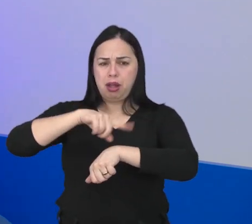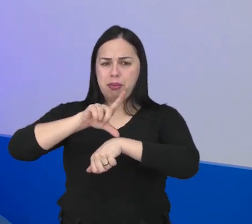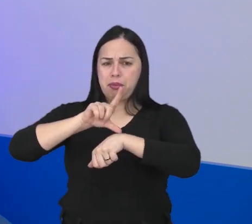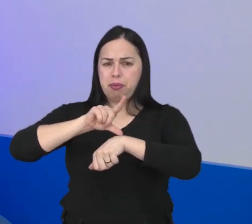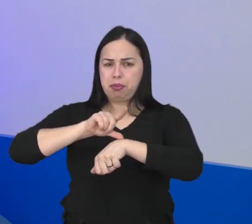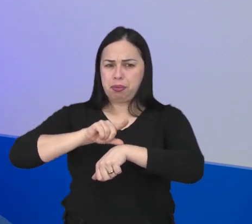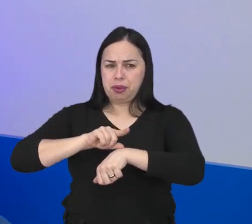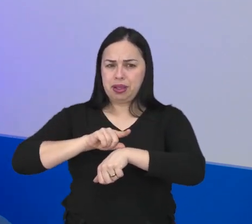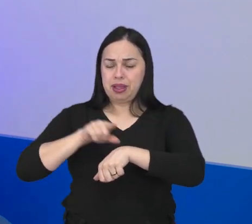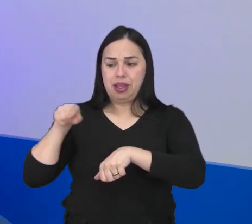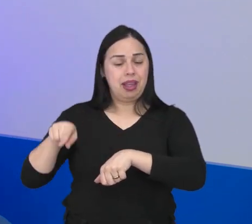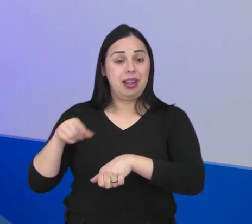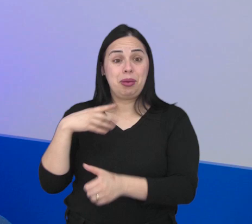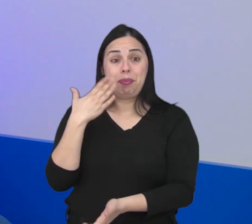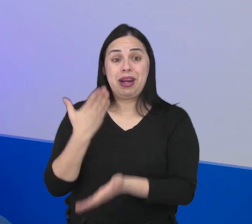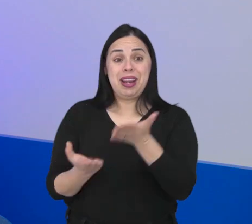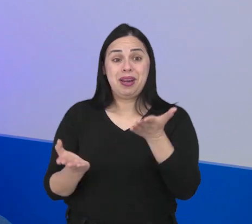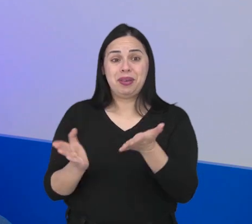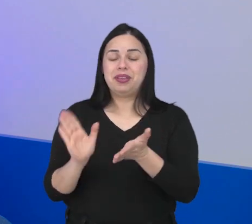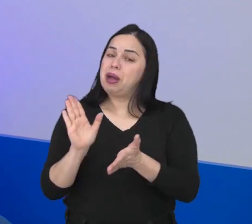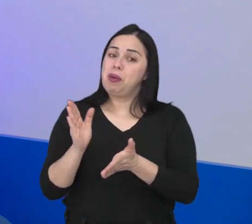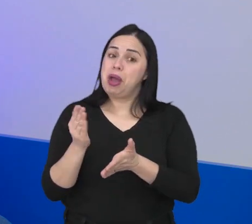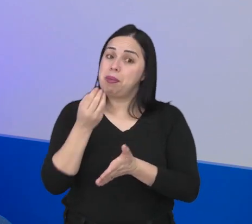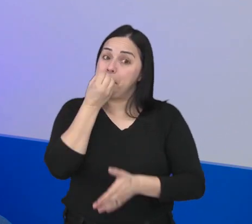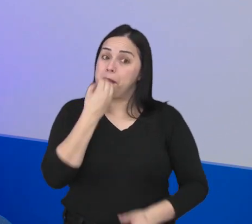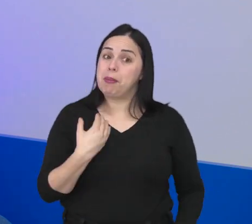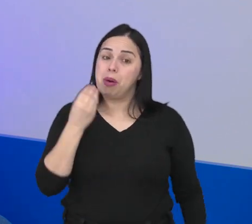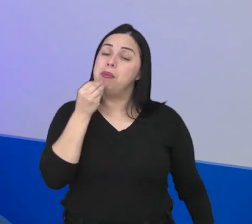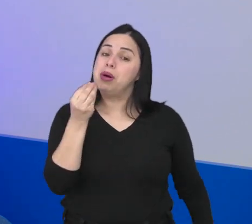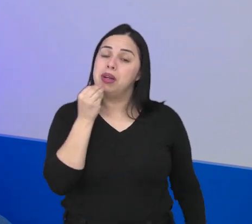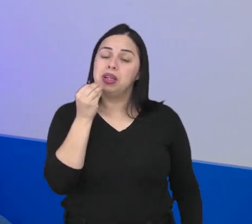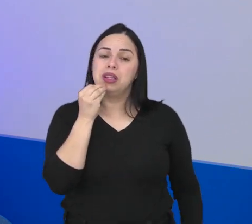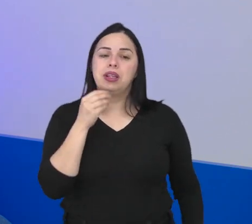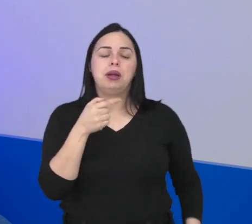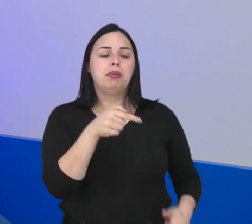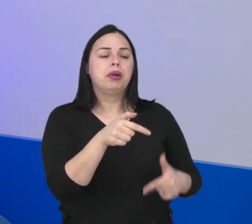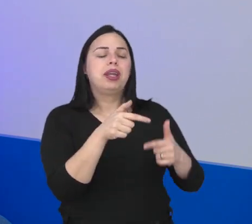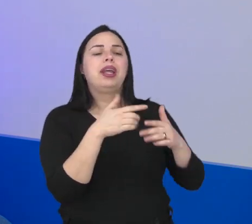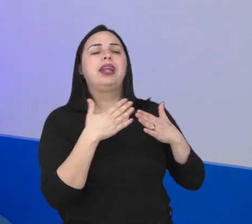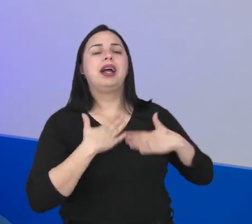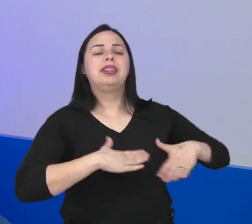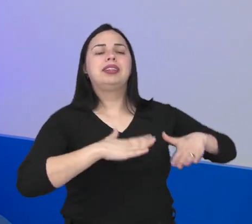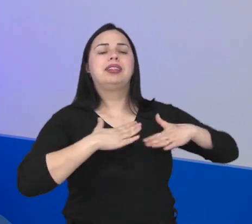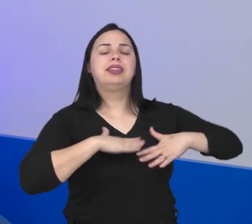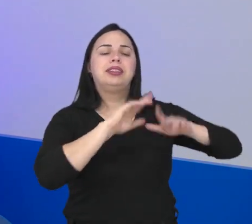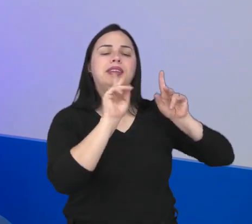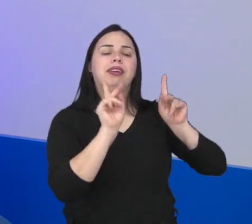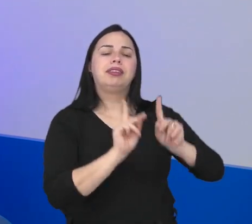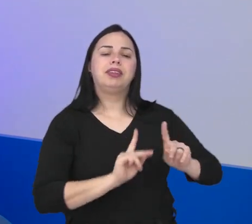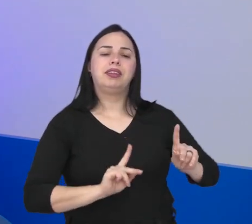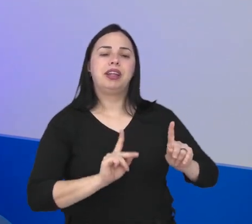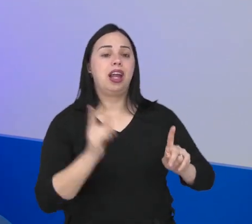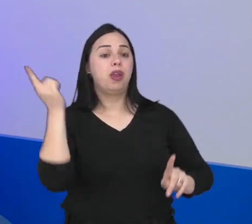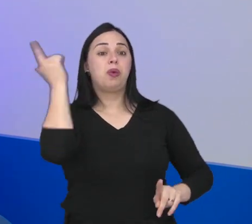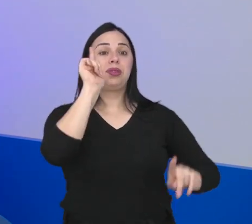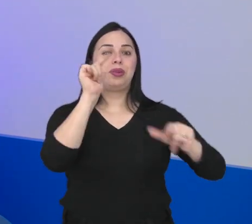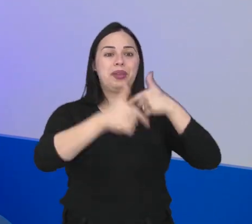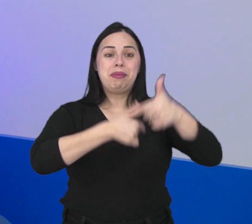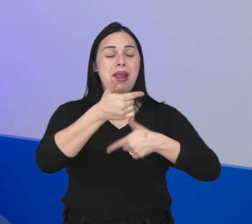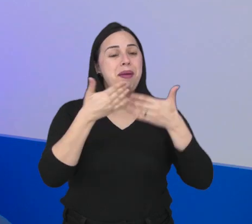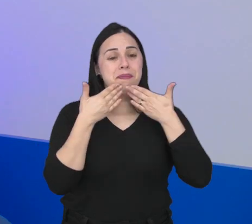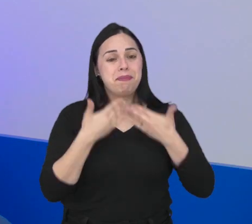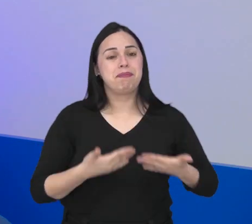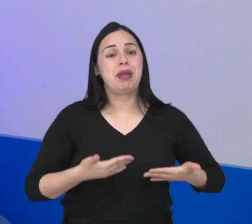horas reduzidas não significou uma perda para ele, significou uma vantagem, à medida que o trabalhador mais descansado conseguiu atingir